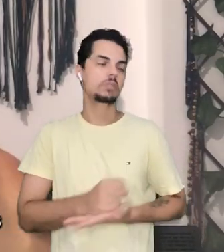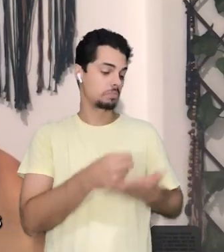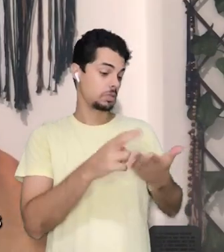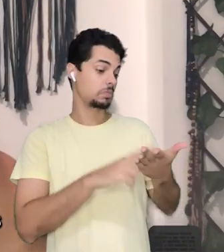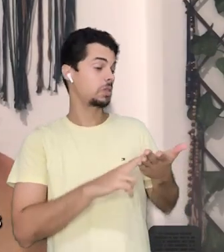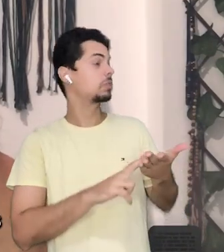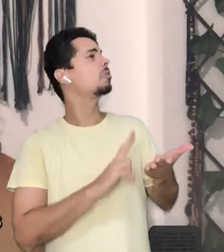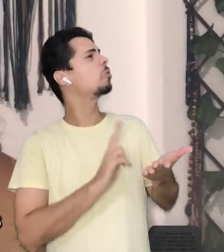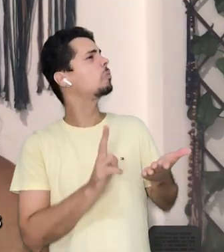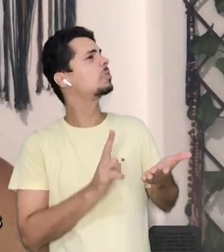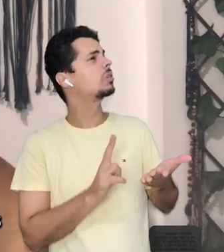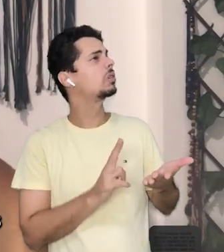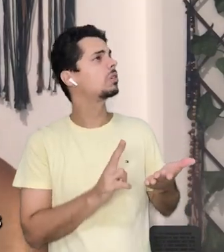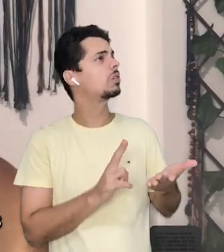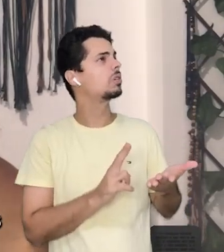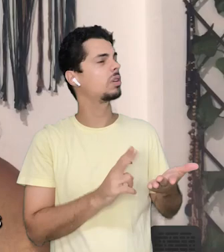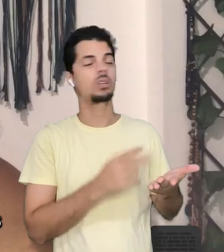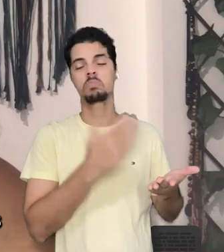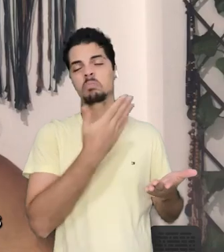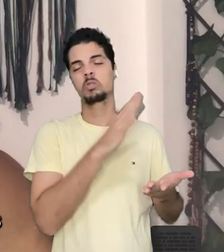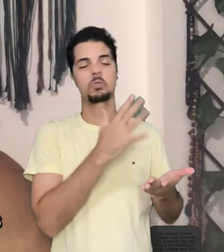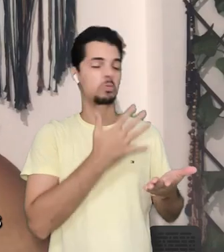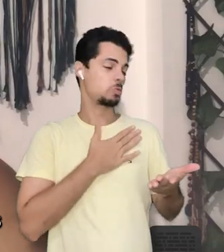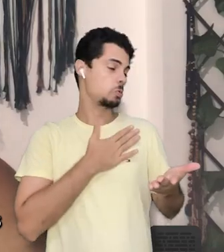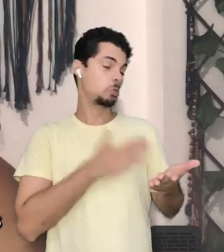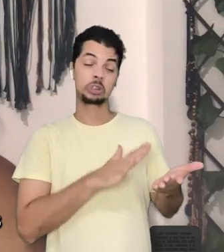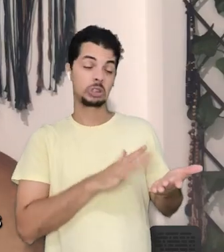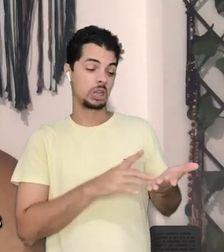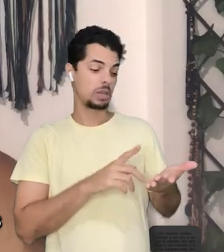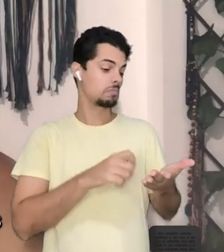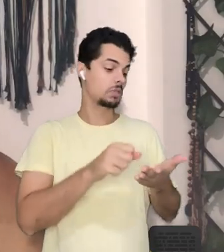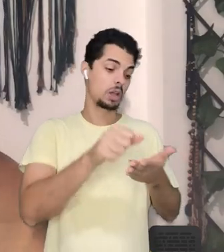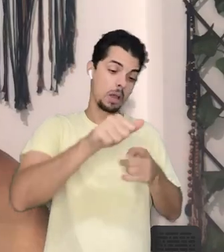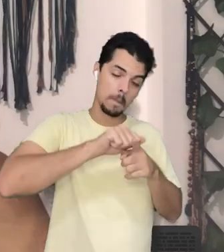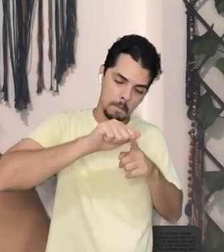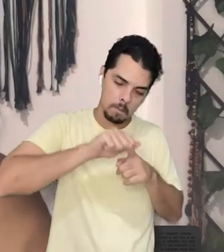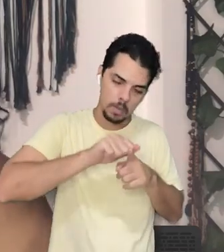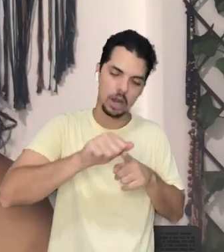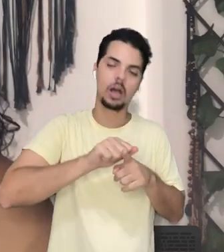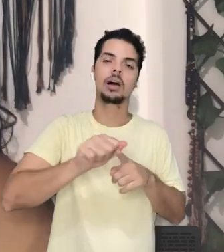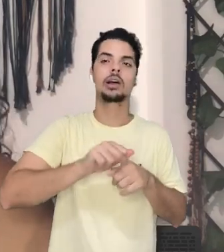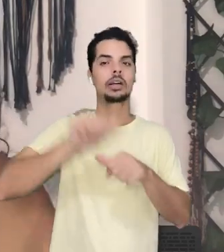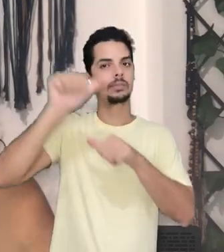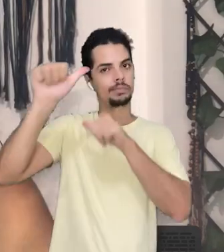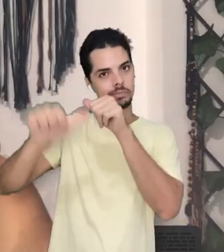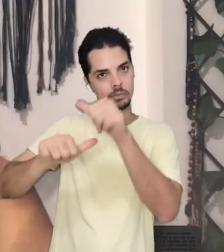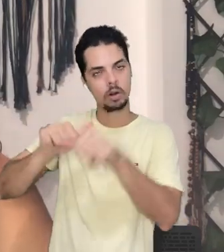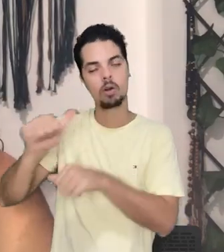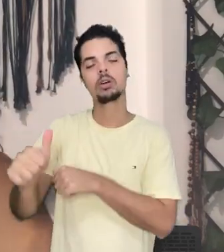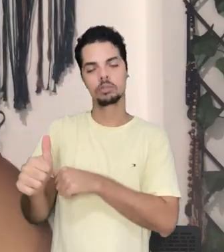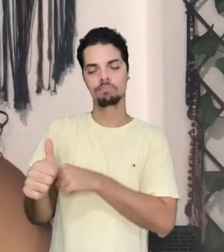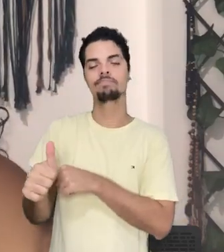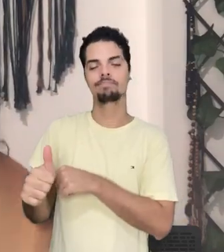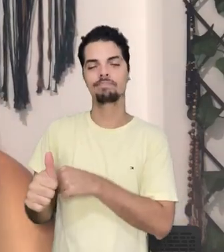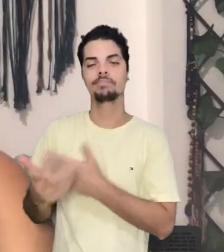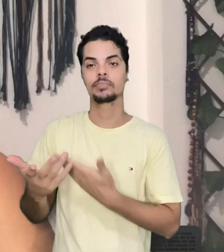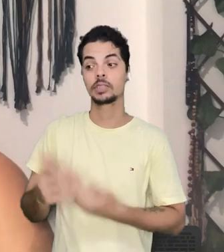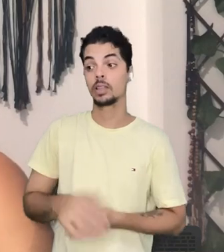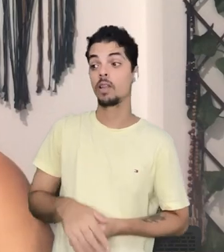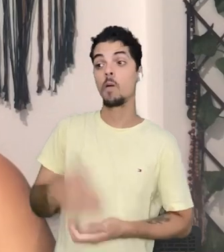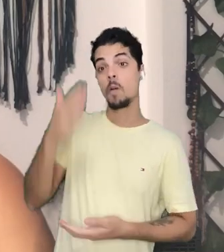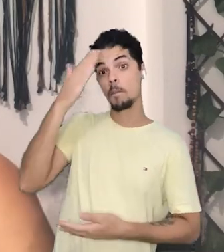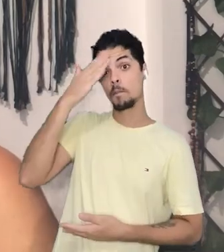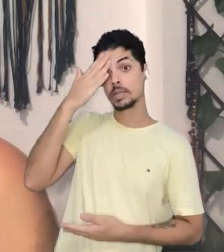ao longo do texto, Hetzman afirma que, para sabermos mais sobre estas histórias, podemos